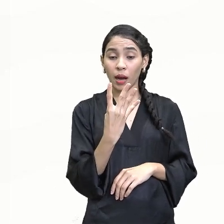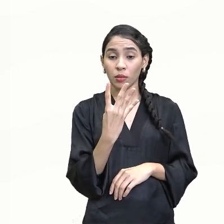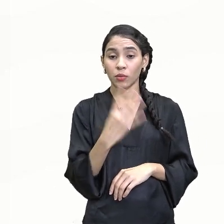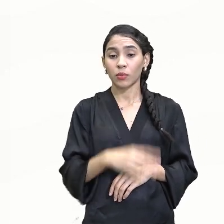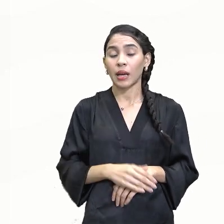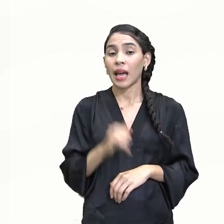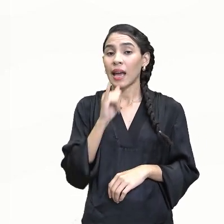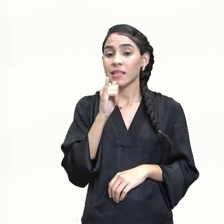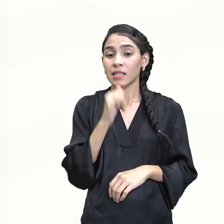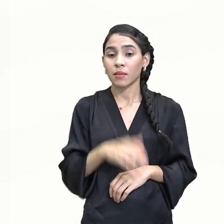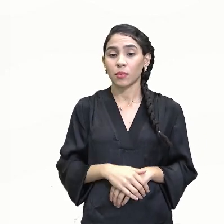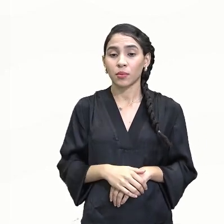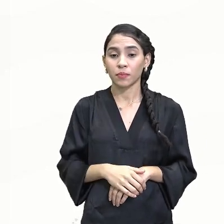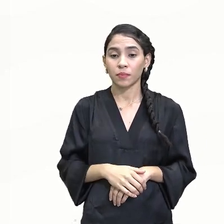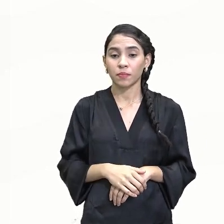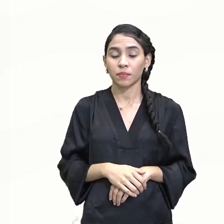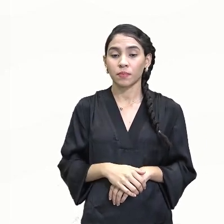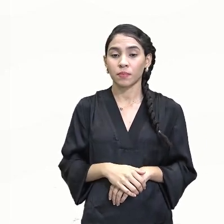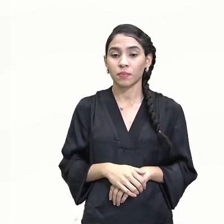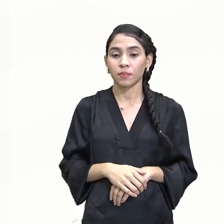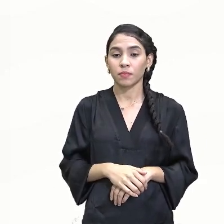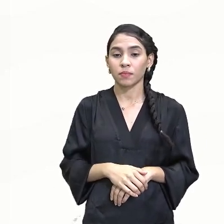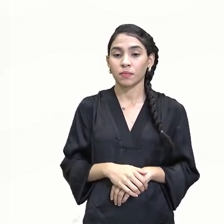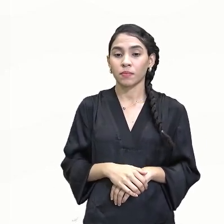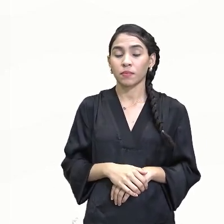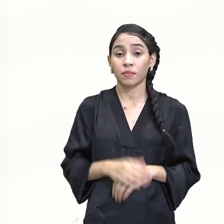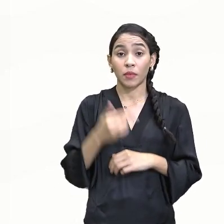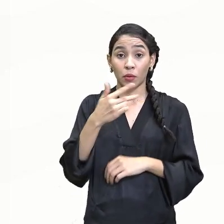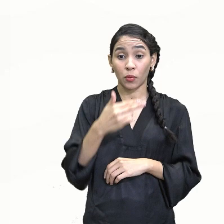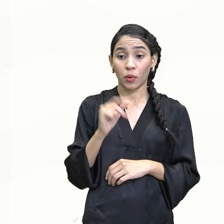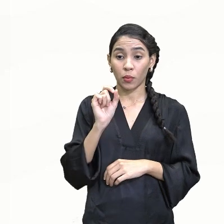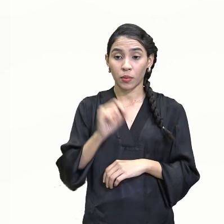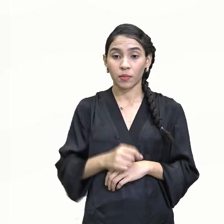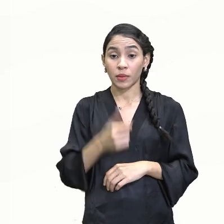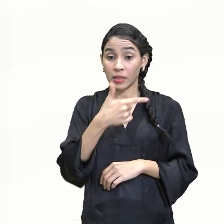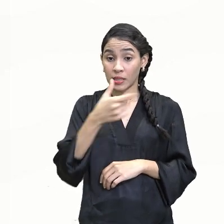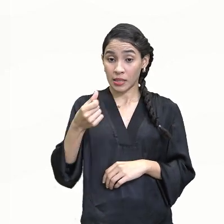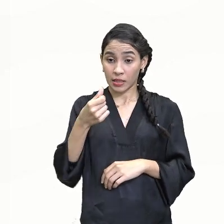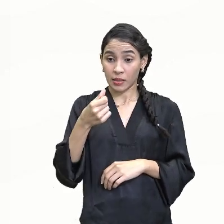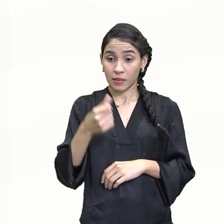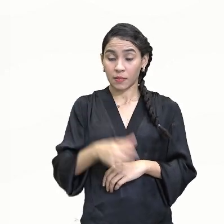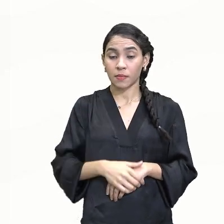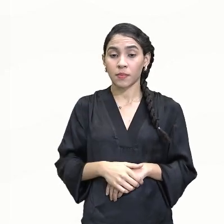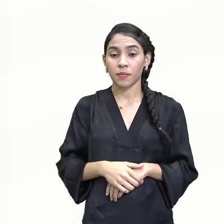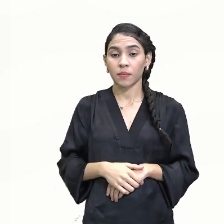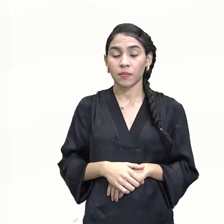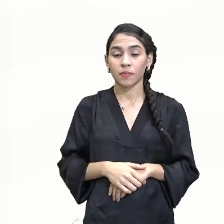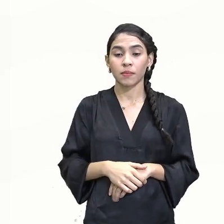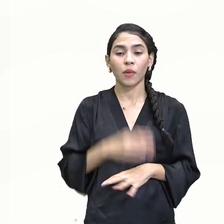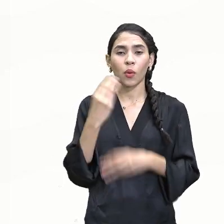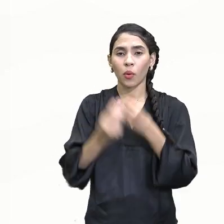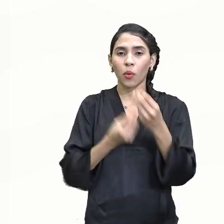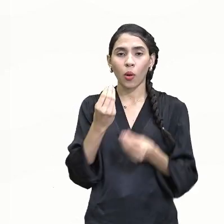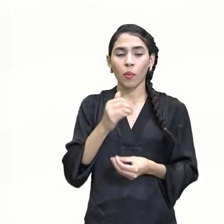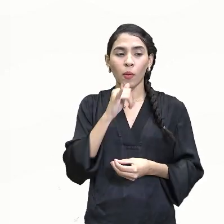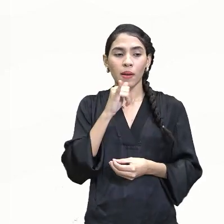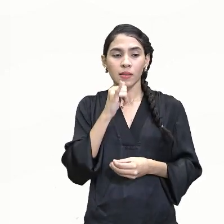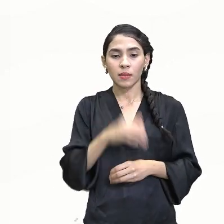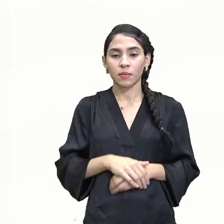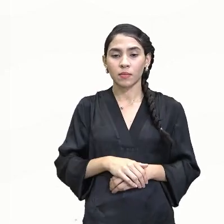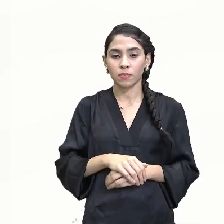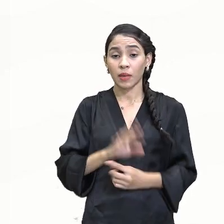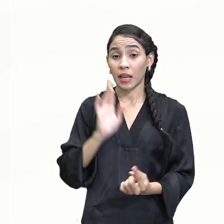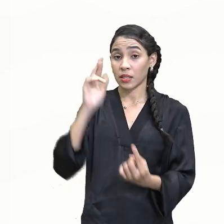elevado aqui a esse número, que é o logaritmo, vai ser igual a 16. Então, a gente faz a correspondência